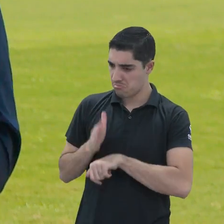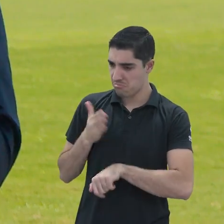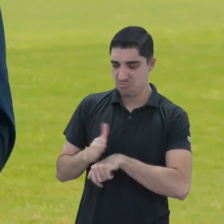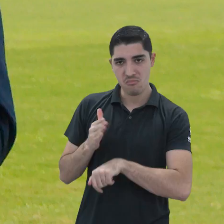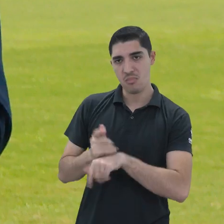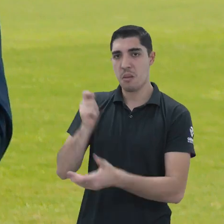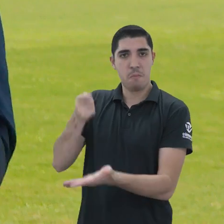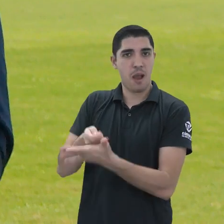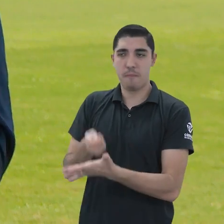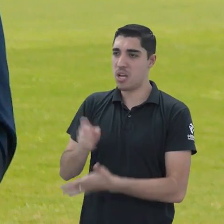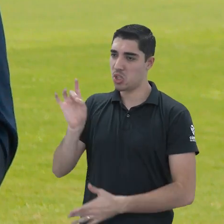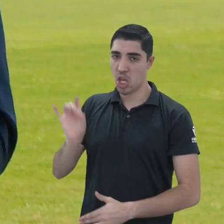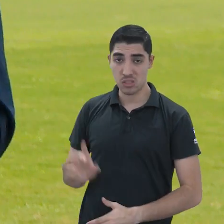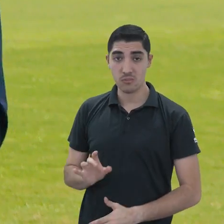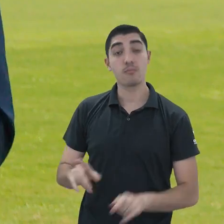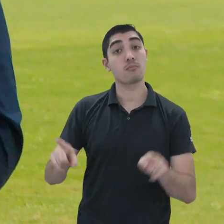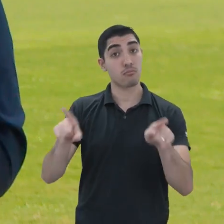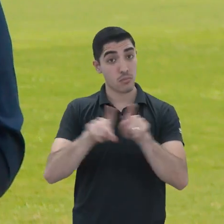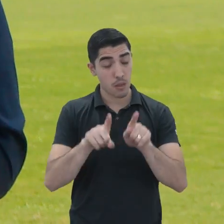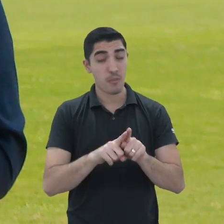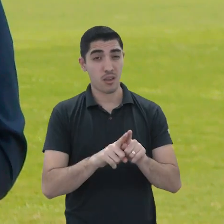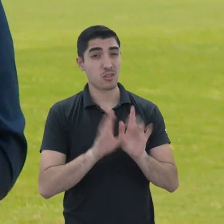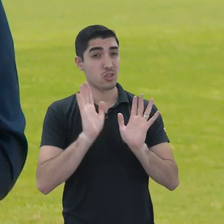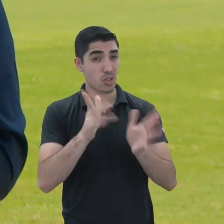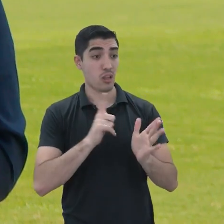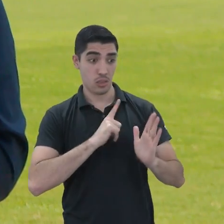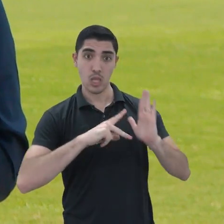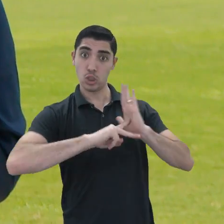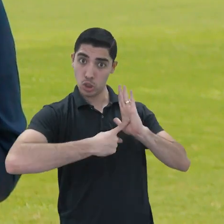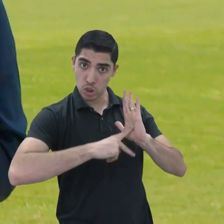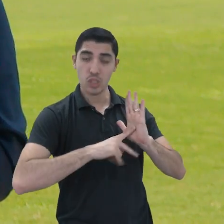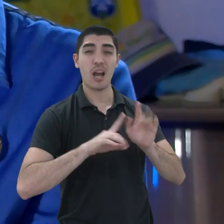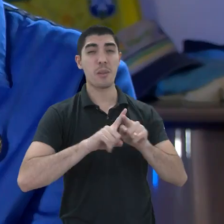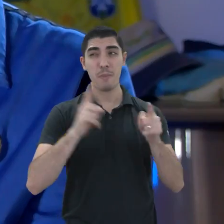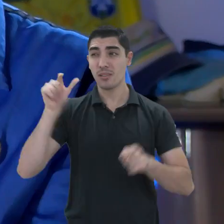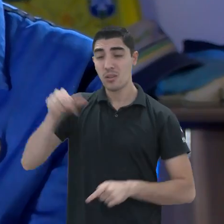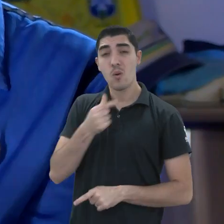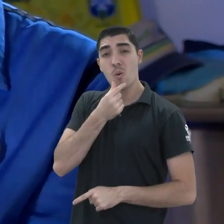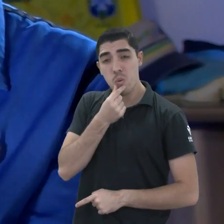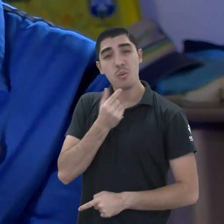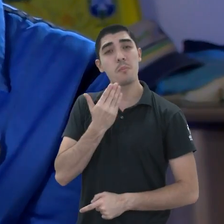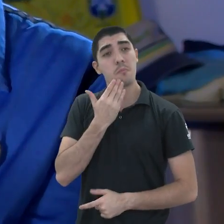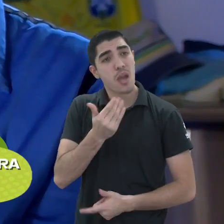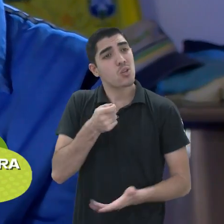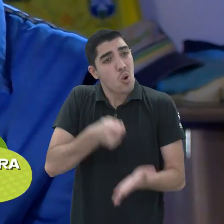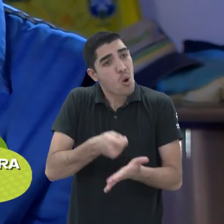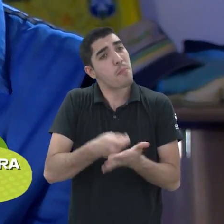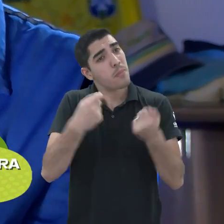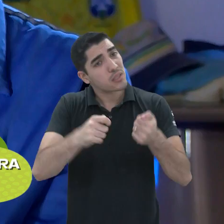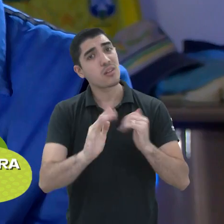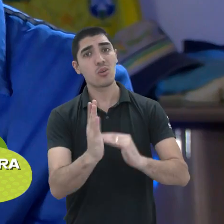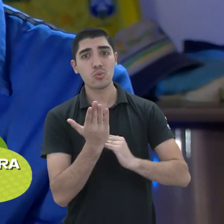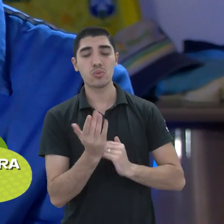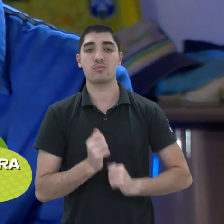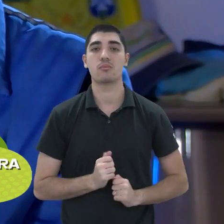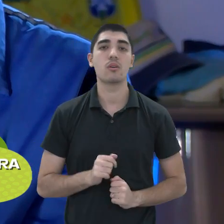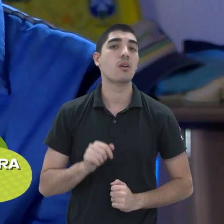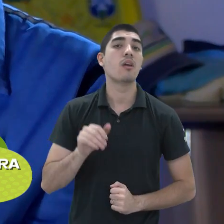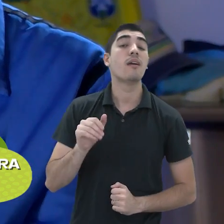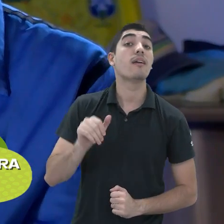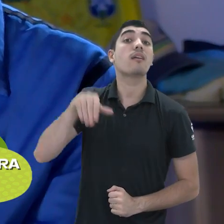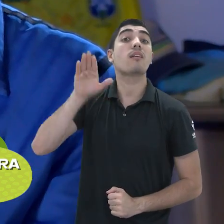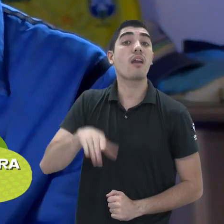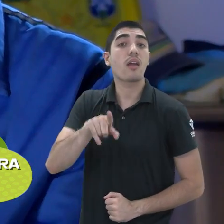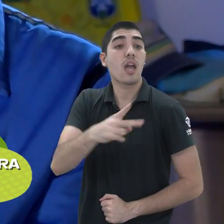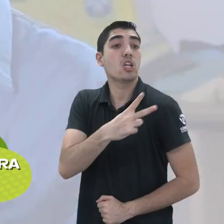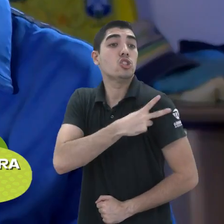Apesar de ter um sindicato há tanto tempo, existem cobranças que eles fazem até hoje. Quem é o patrão do árbitro? Não